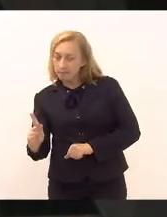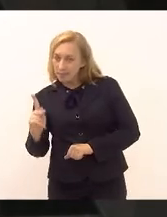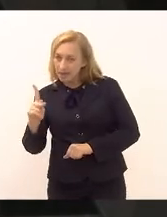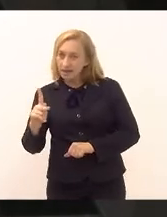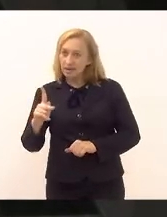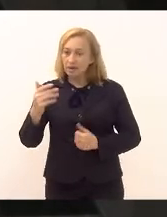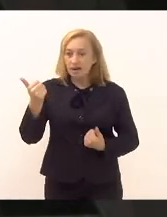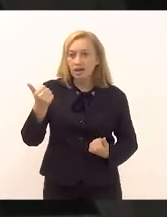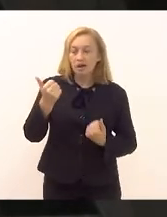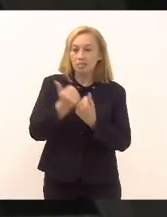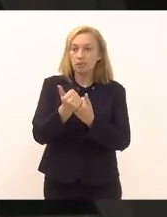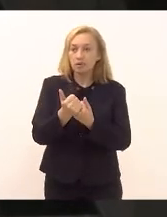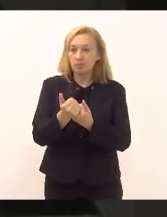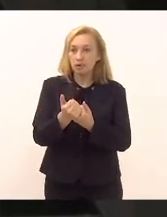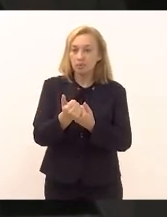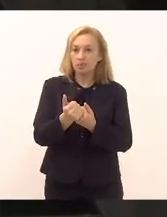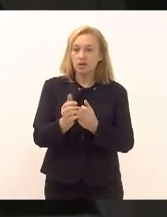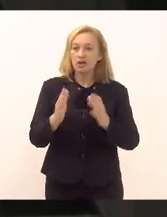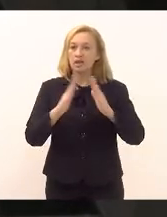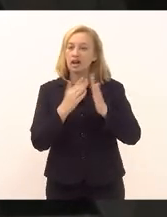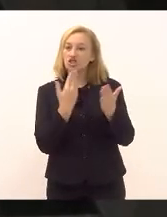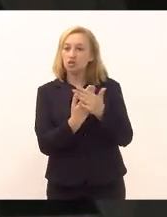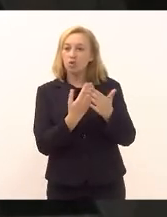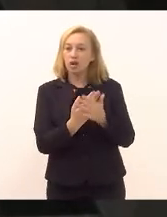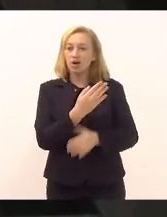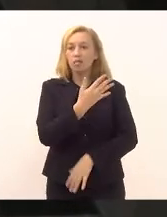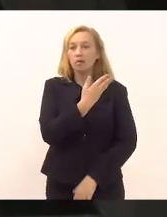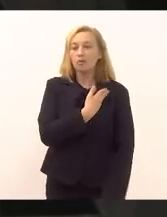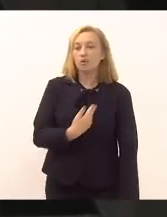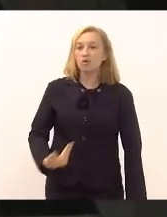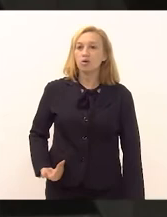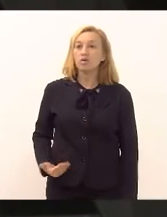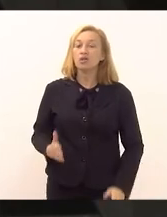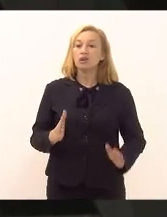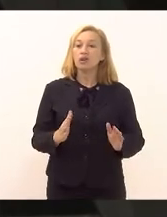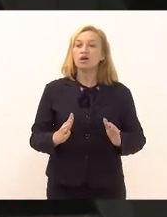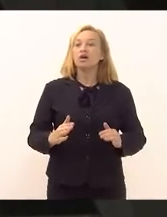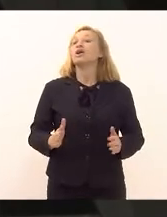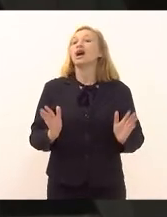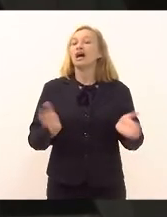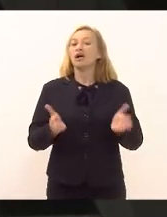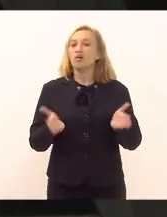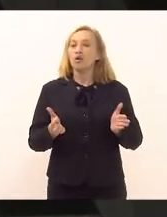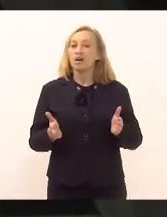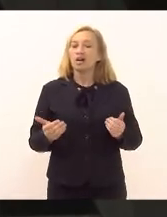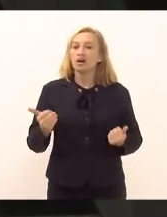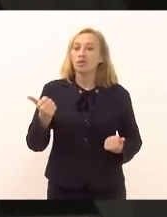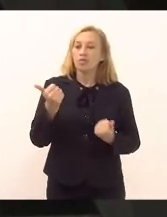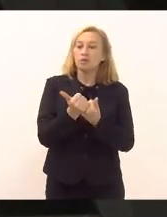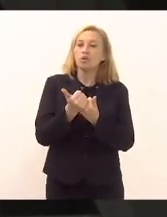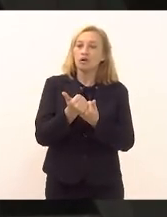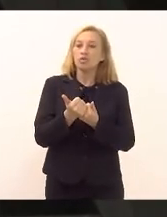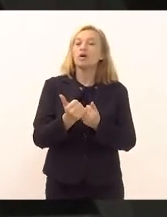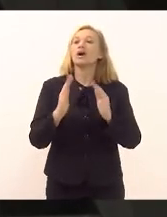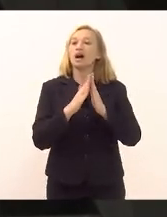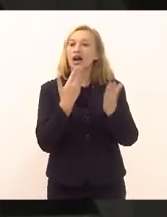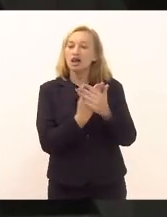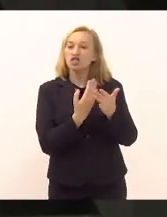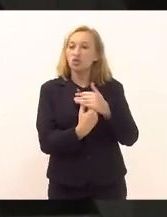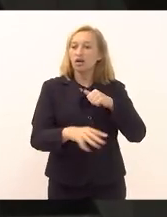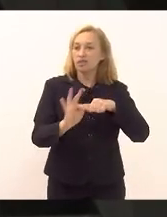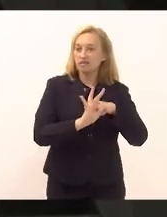Apoio à Escola Pública, em Fundação de Apoio à Escola Técnica, FAETEC, que se